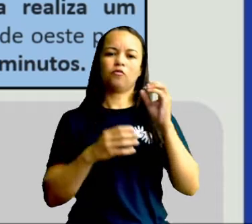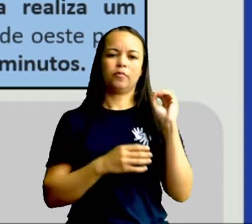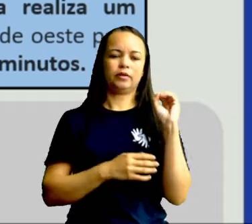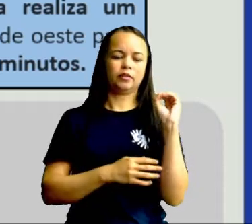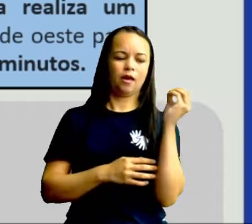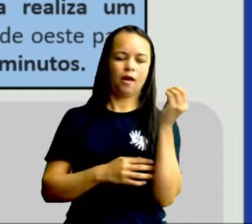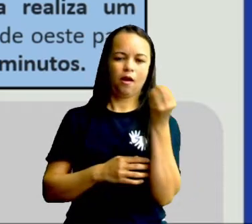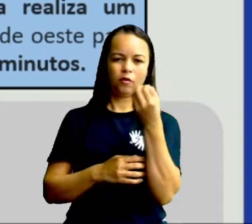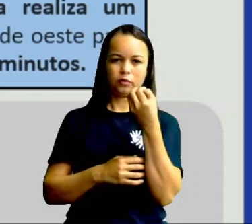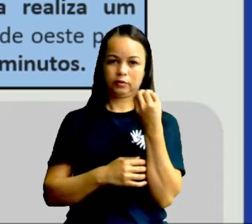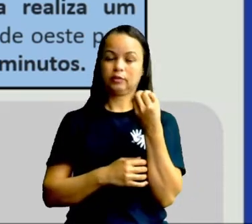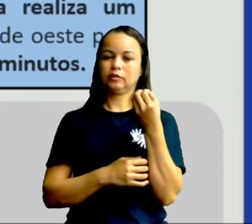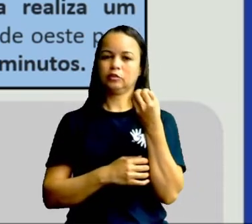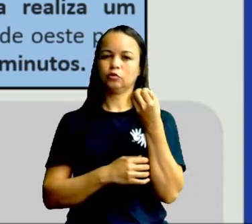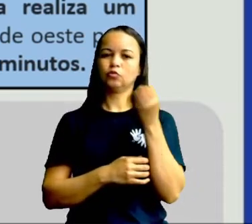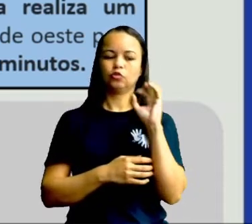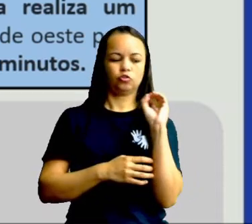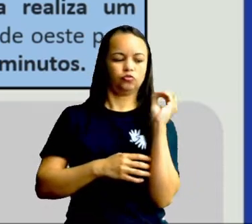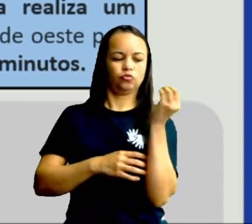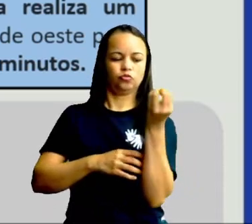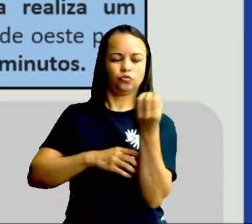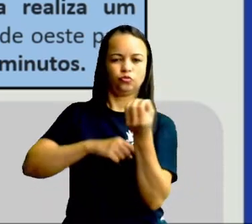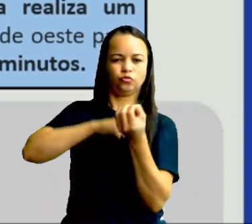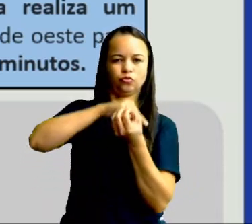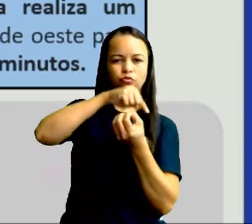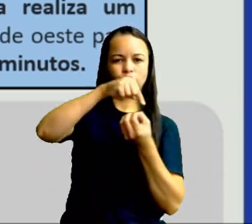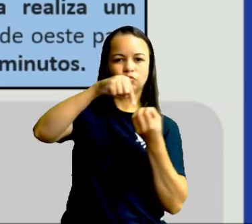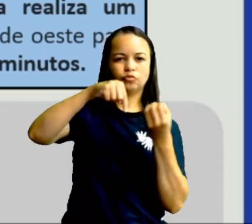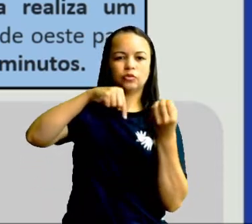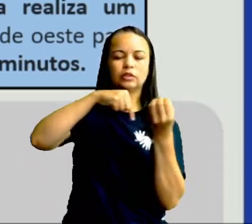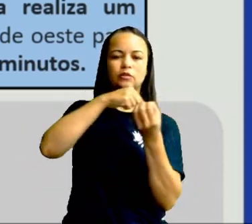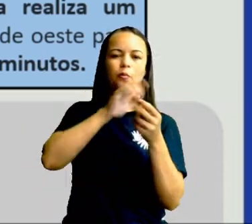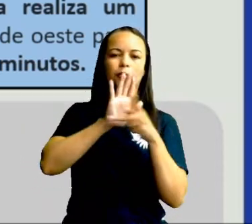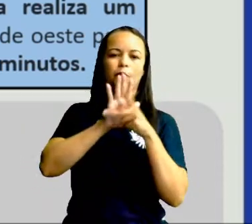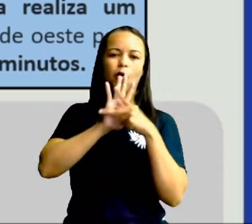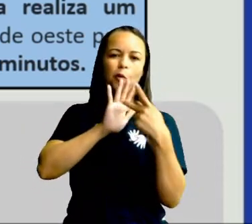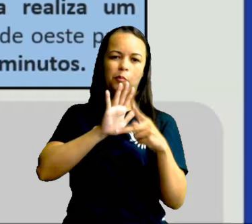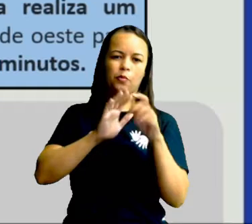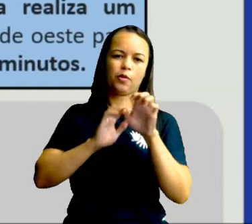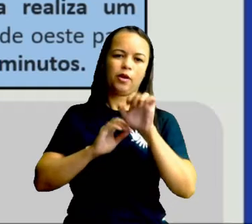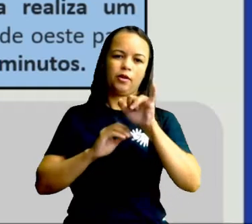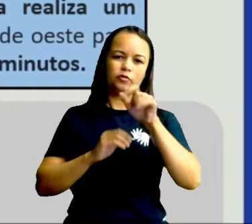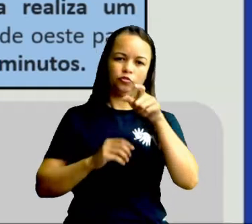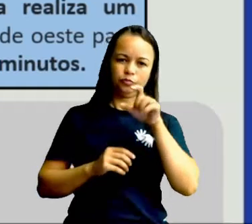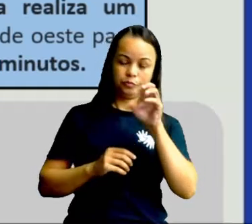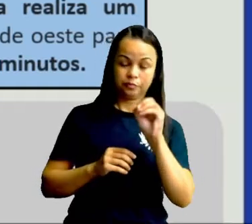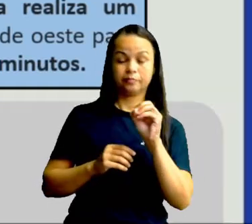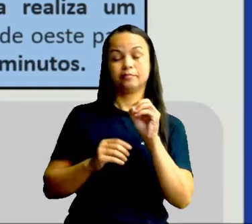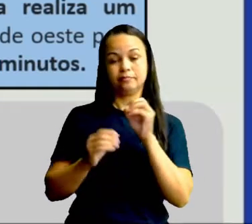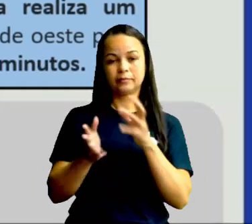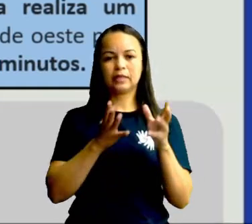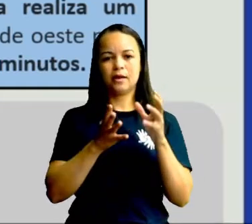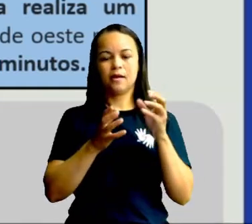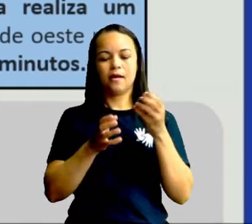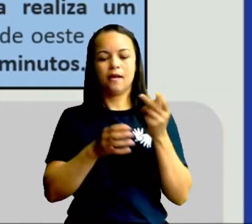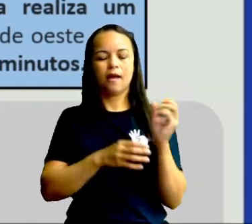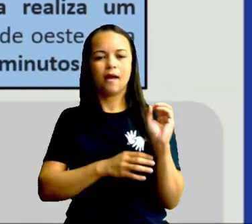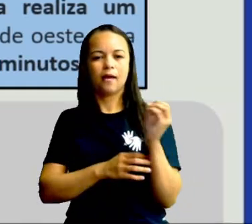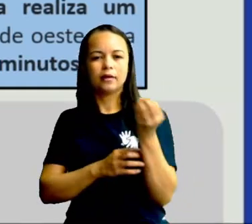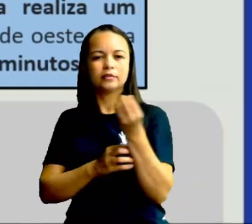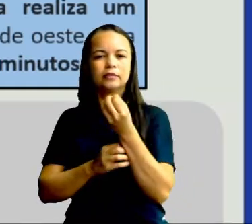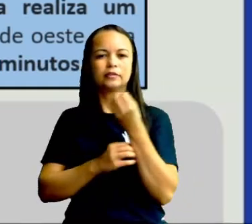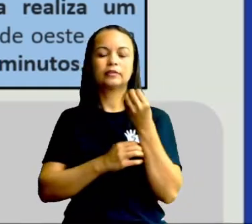rotação consiste no deslocamento da Terra em torno do seu próprio eixo, ou seja, ela